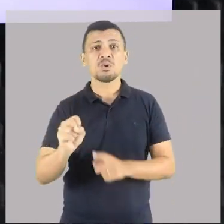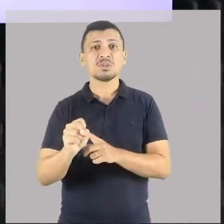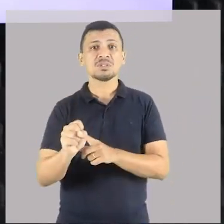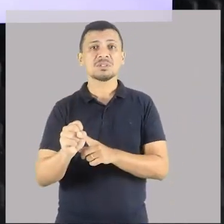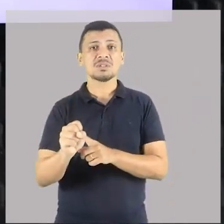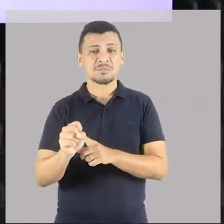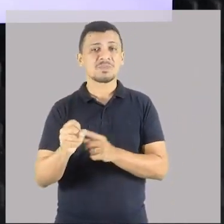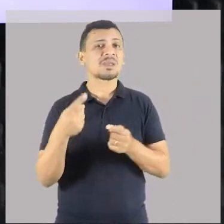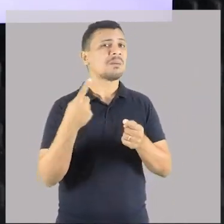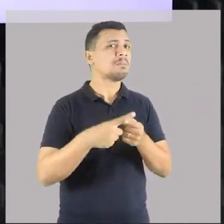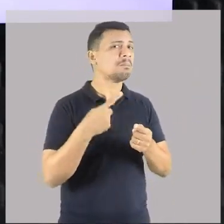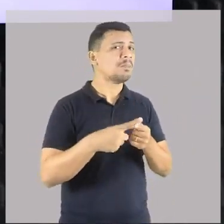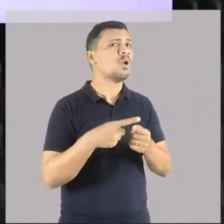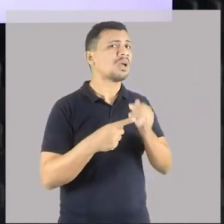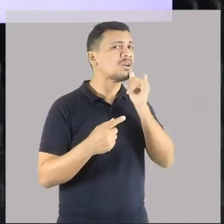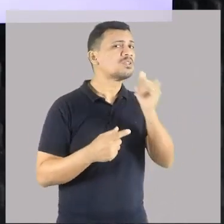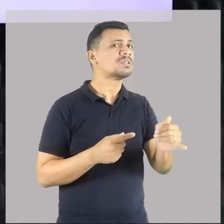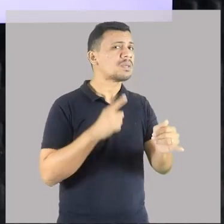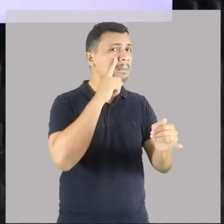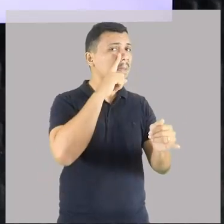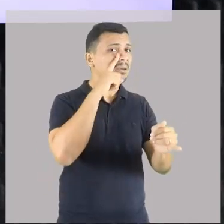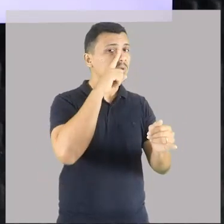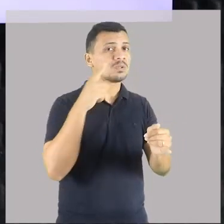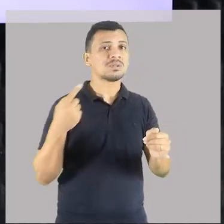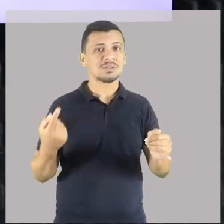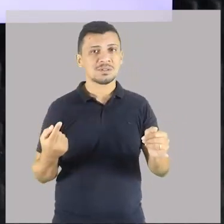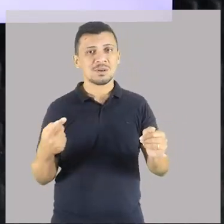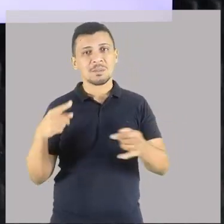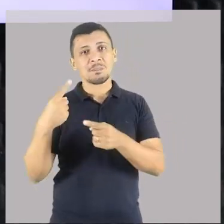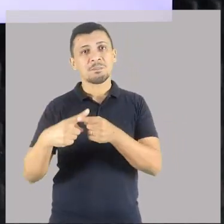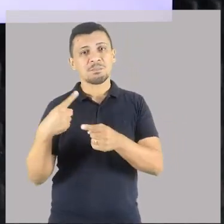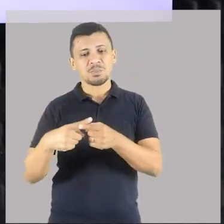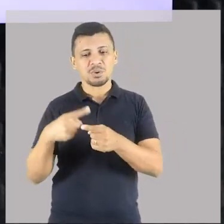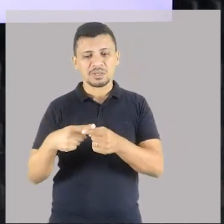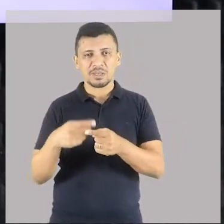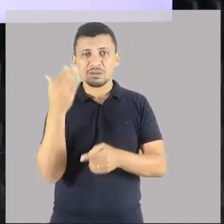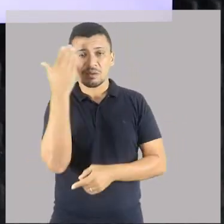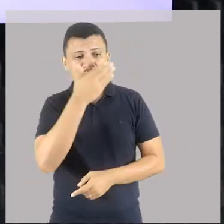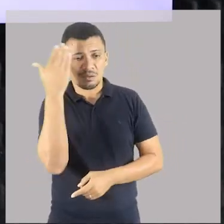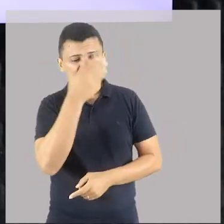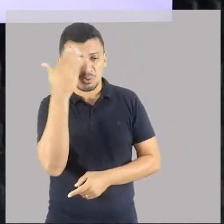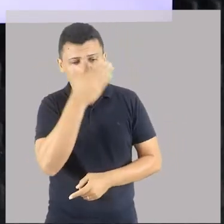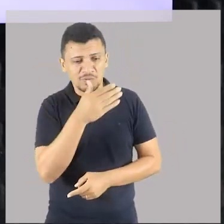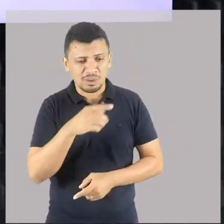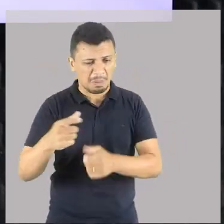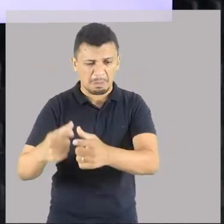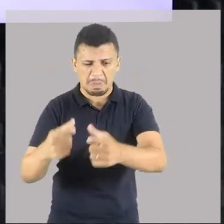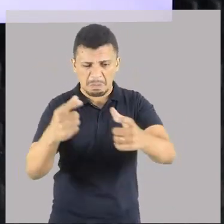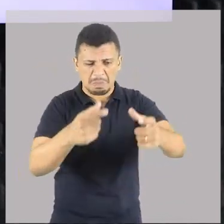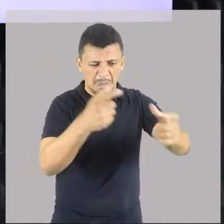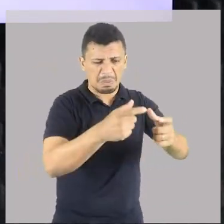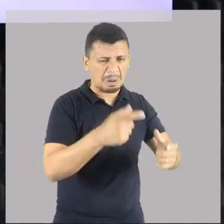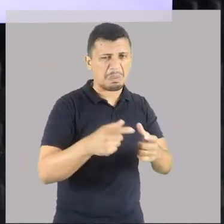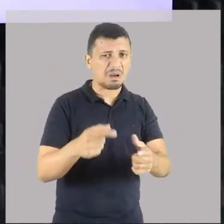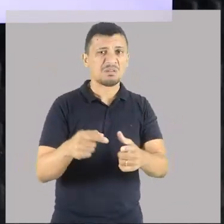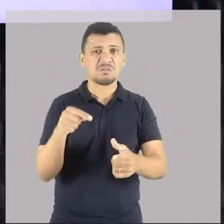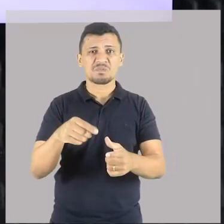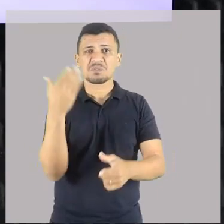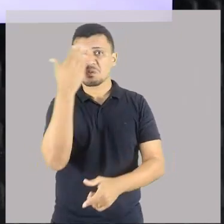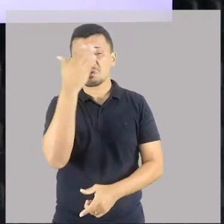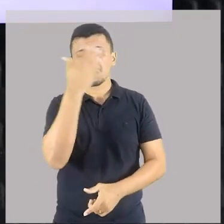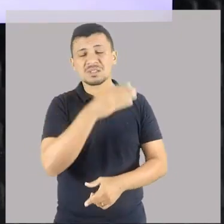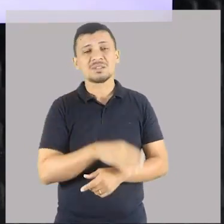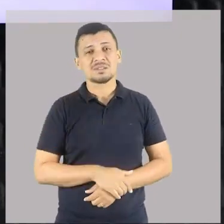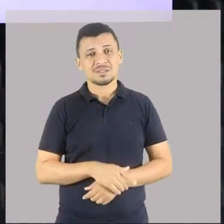uma justificativa, porque os buracos ficam encobertos. Então, todas as vezes que eu trago o valor da explicação, você tem a